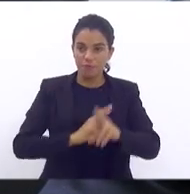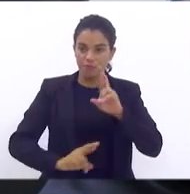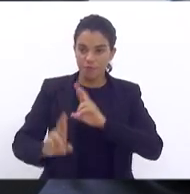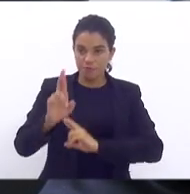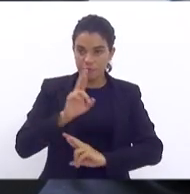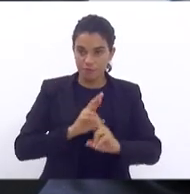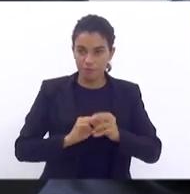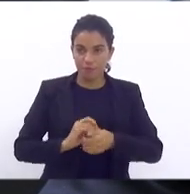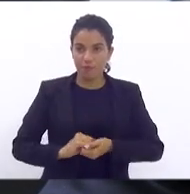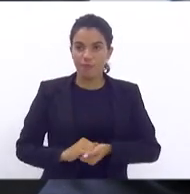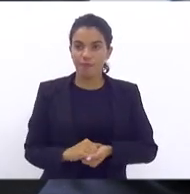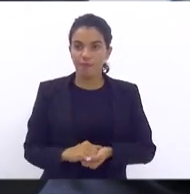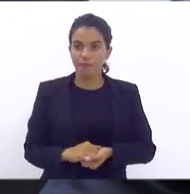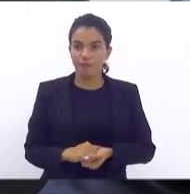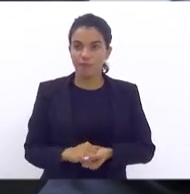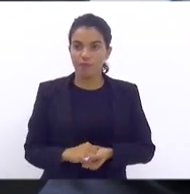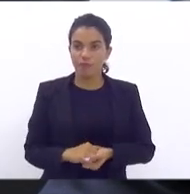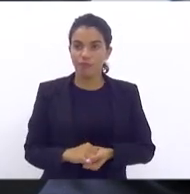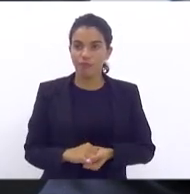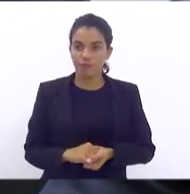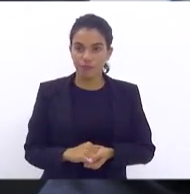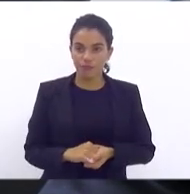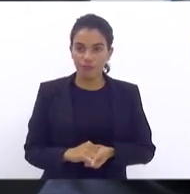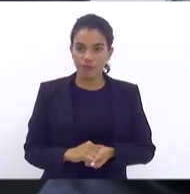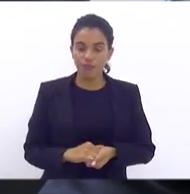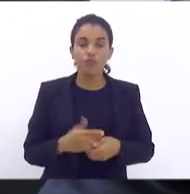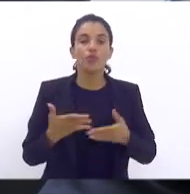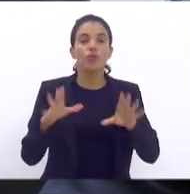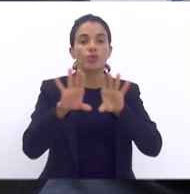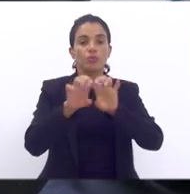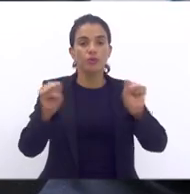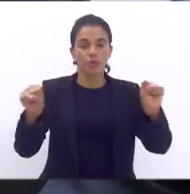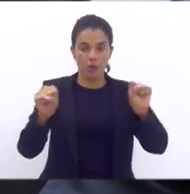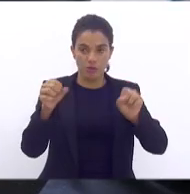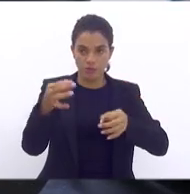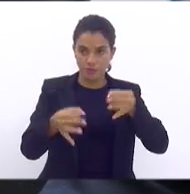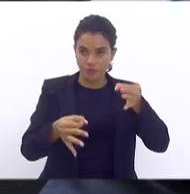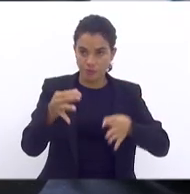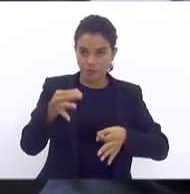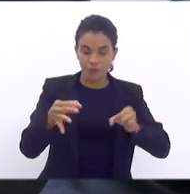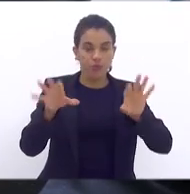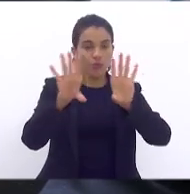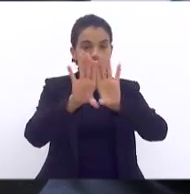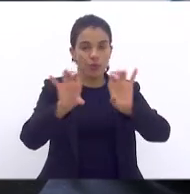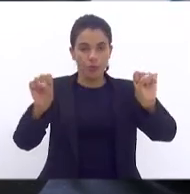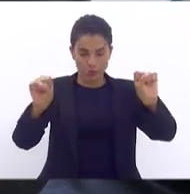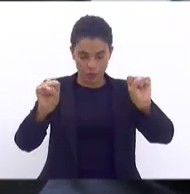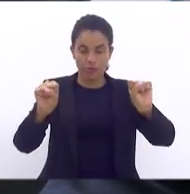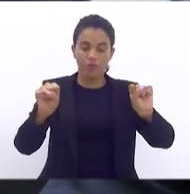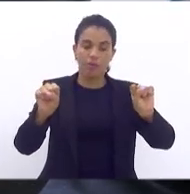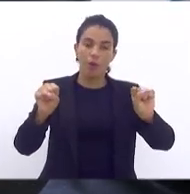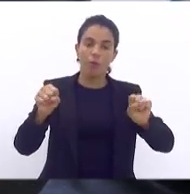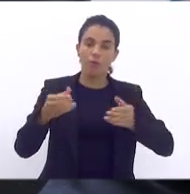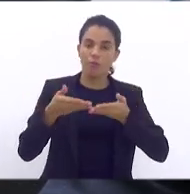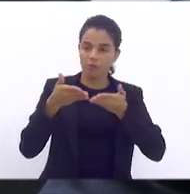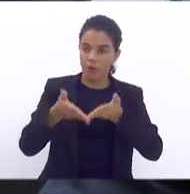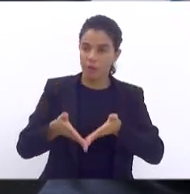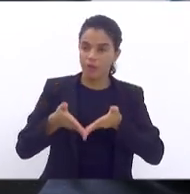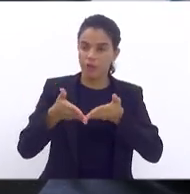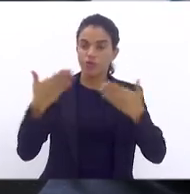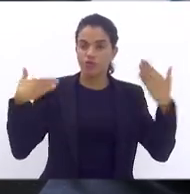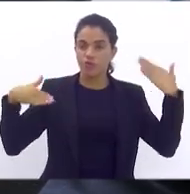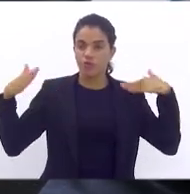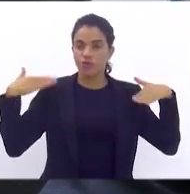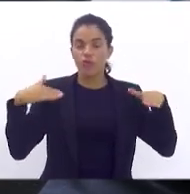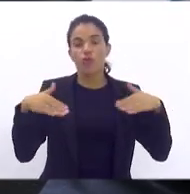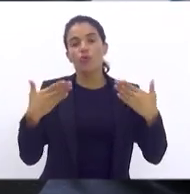foi, vamos dizer assim, por parte do Tribunal de Justiça, do Tribunal Marítimo, qual foi a